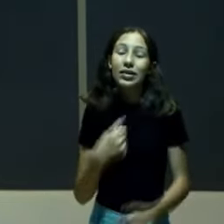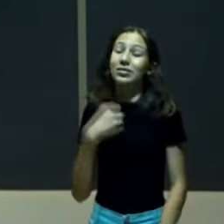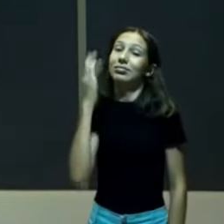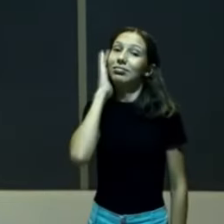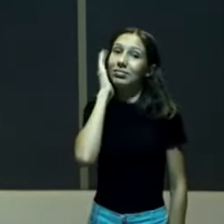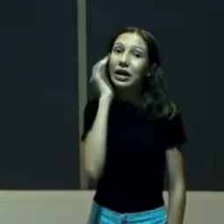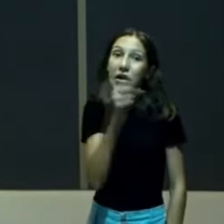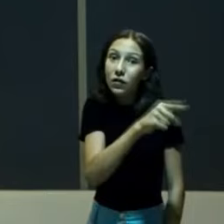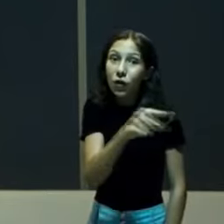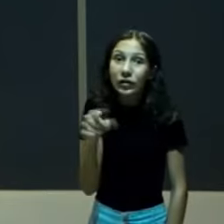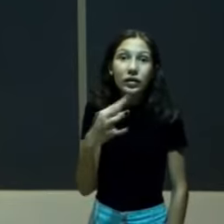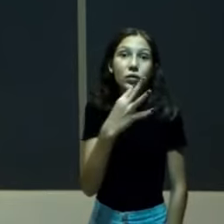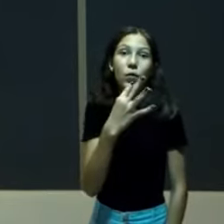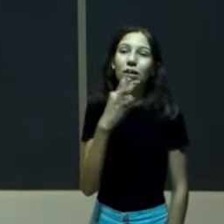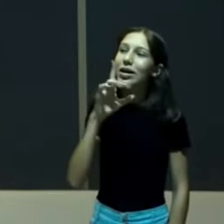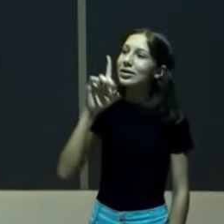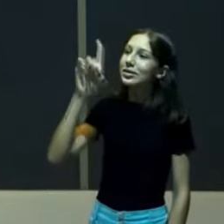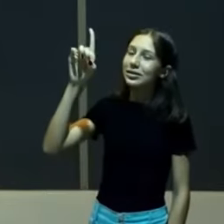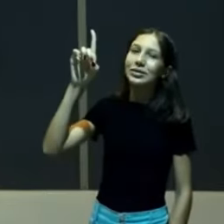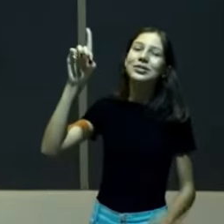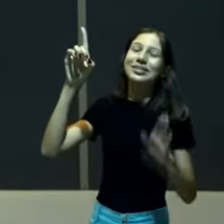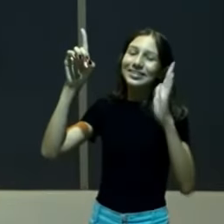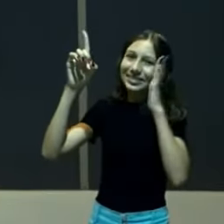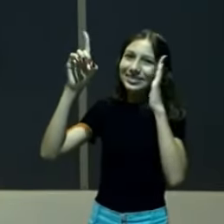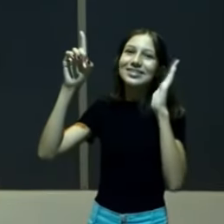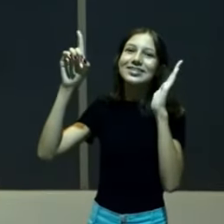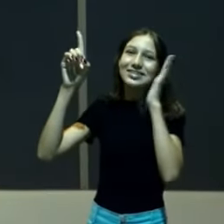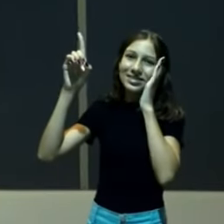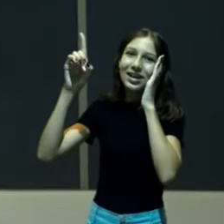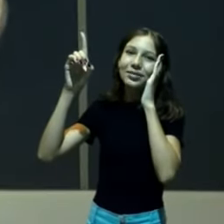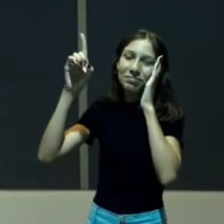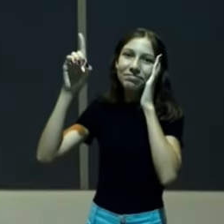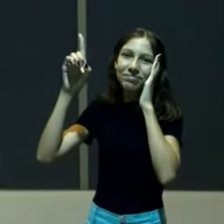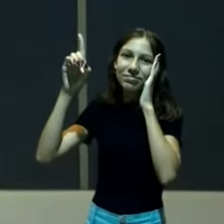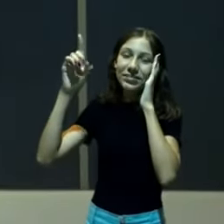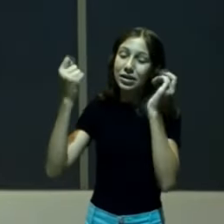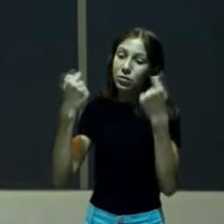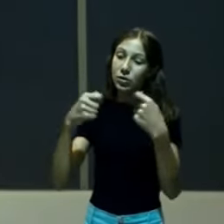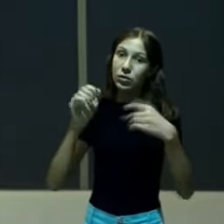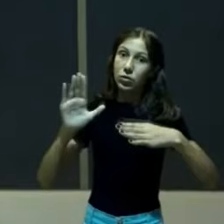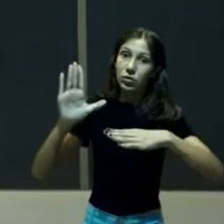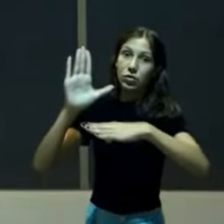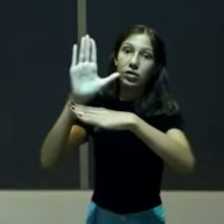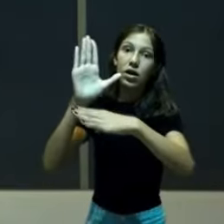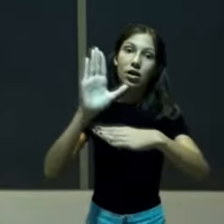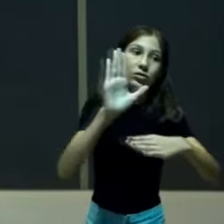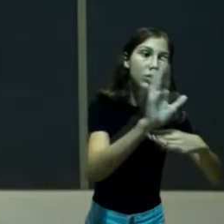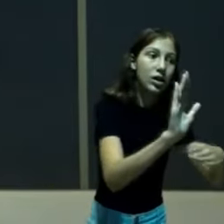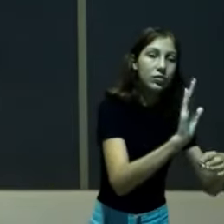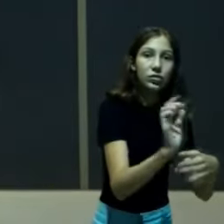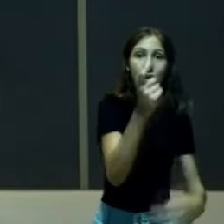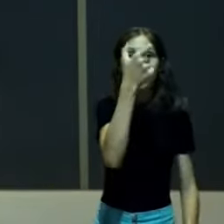Eu entendo que é Deus falando que eu tenho que fazer algo por você, por você, por